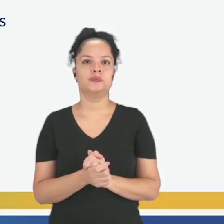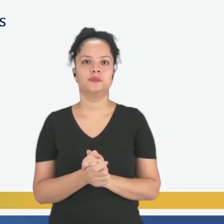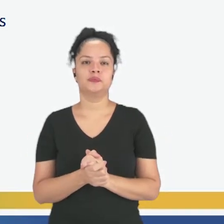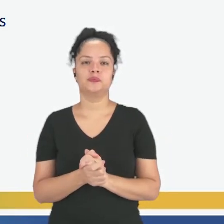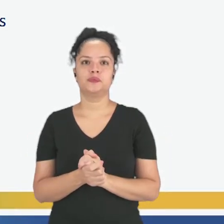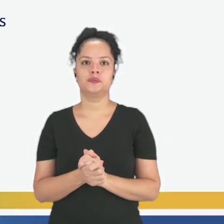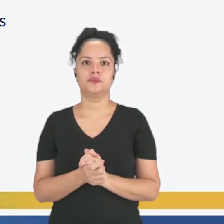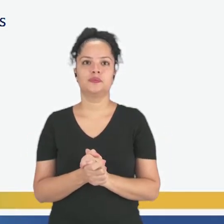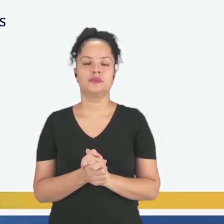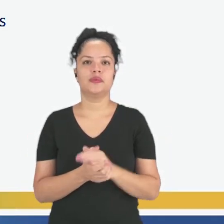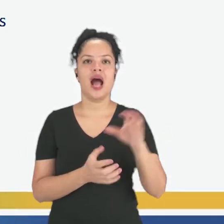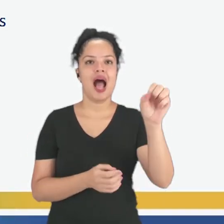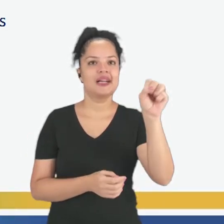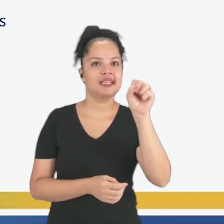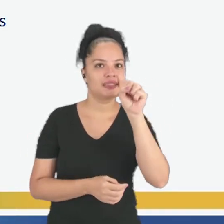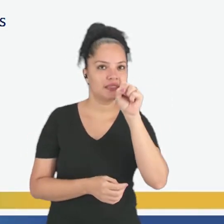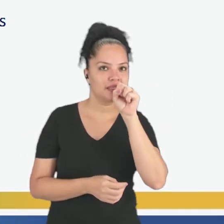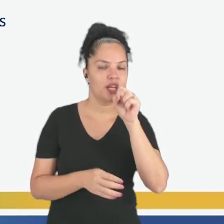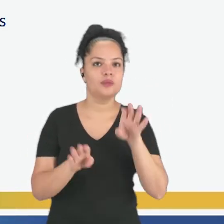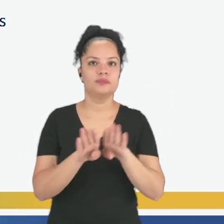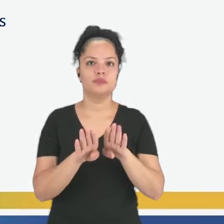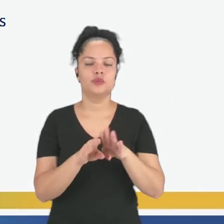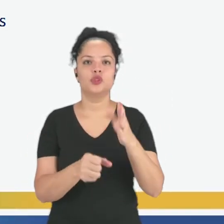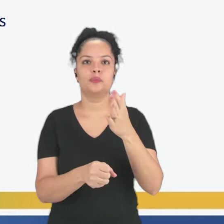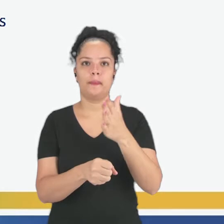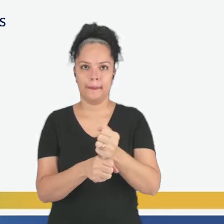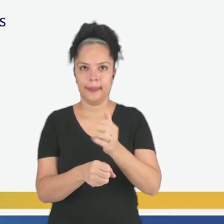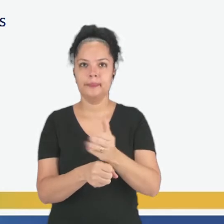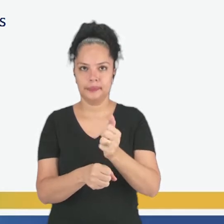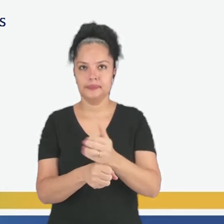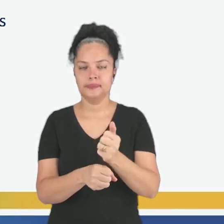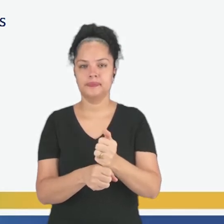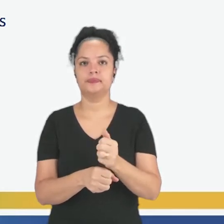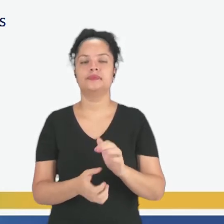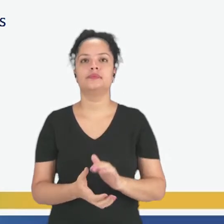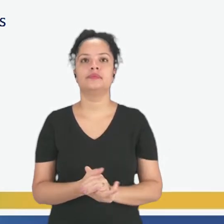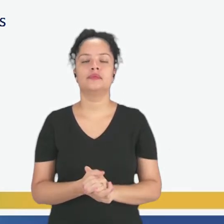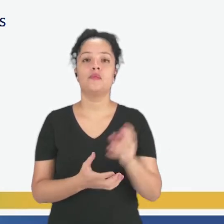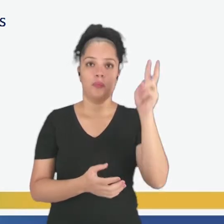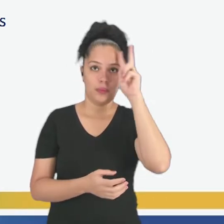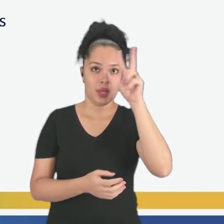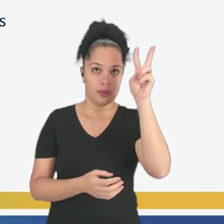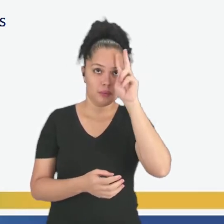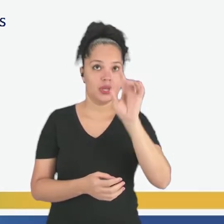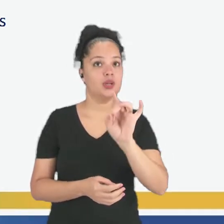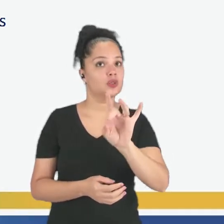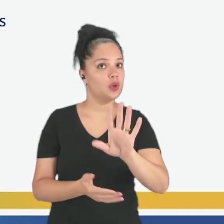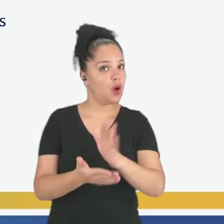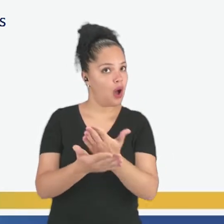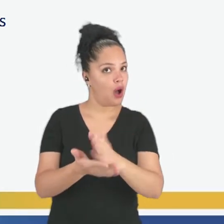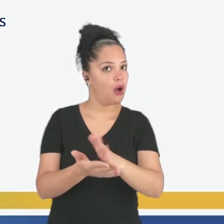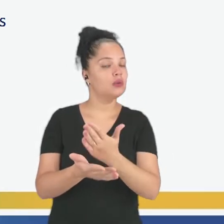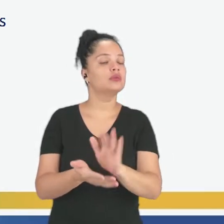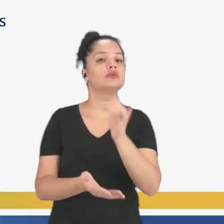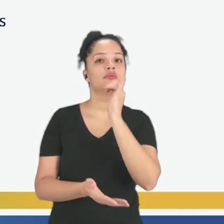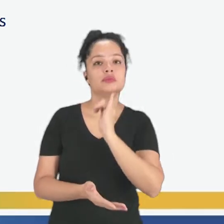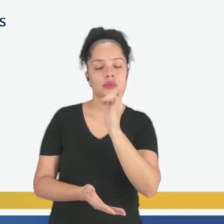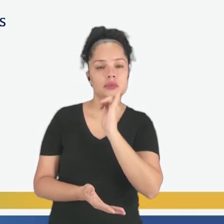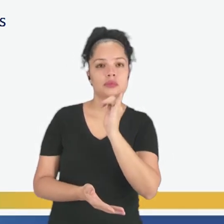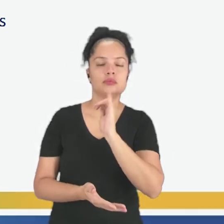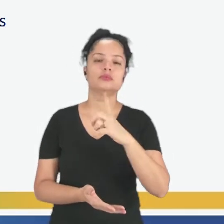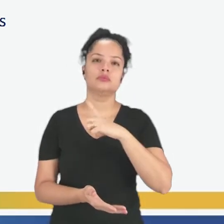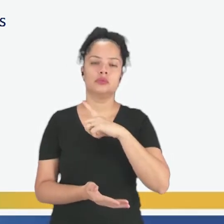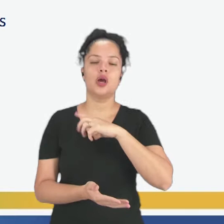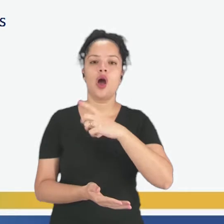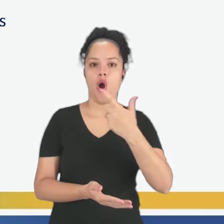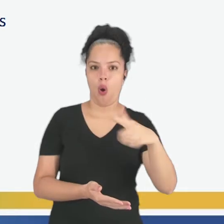carrot, cenoura e potato, batata. Lembrando novamente que são apenas alguns exemplos, certo? Existem vários